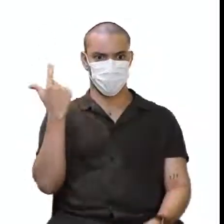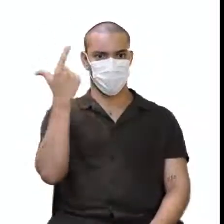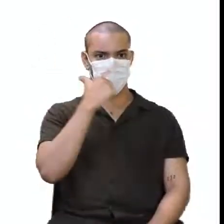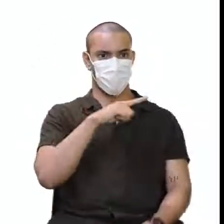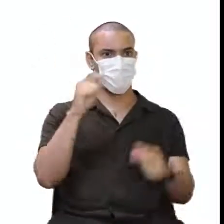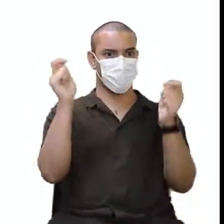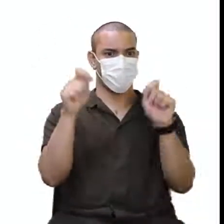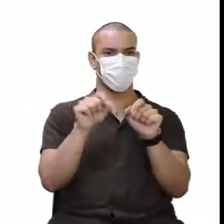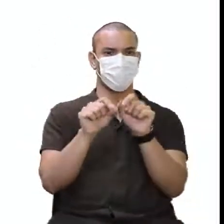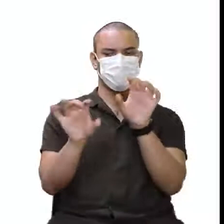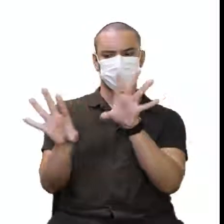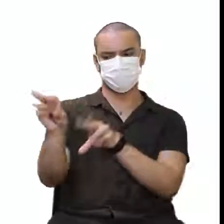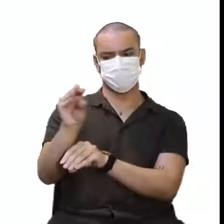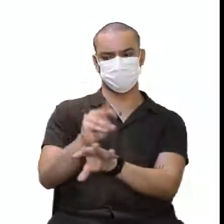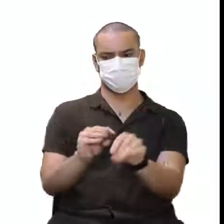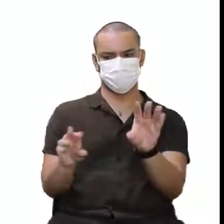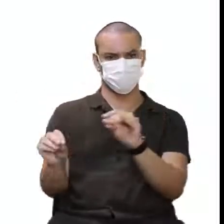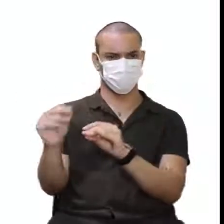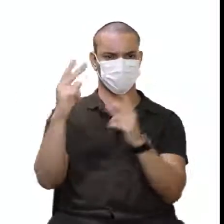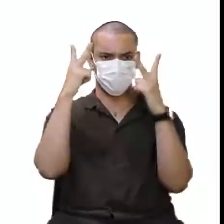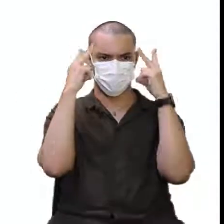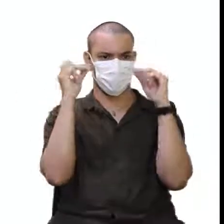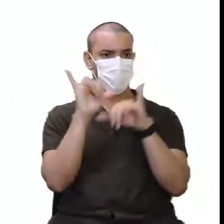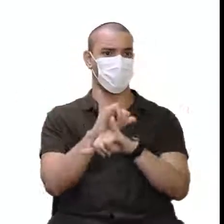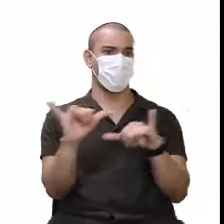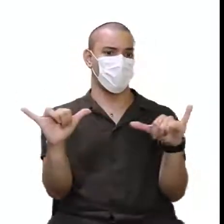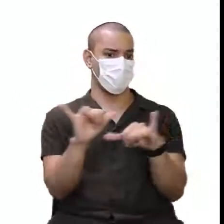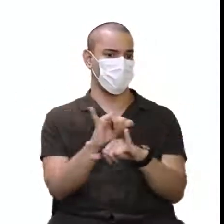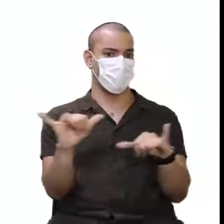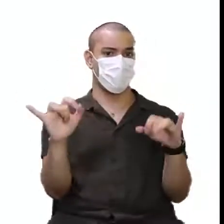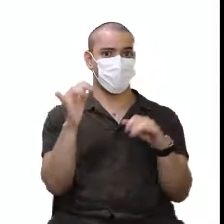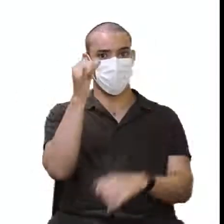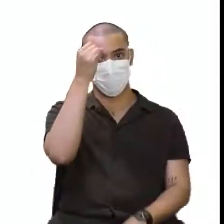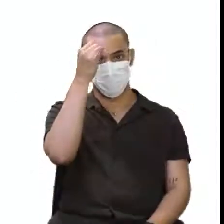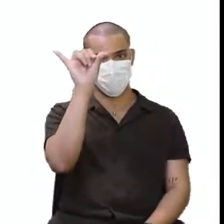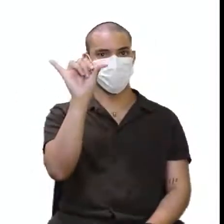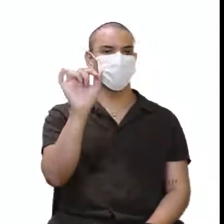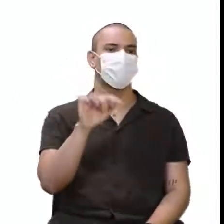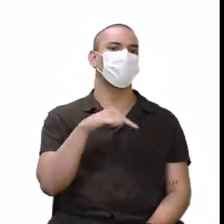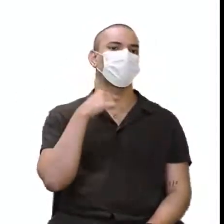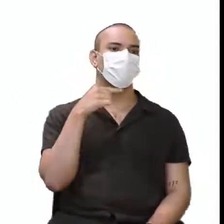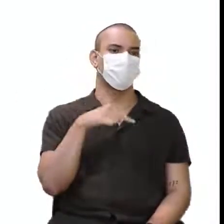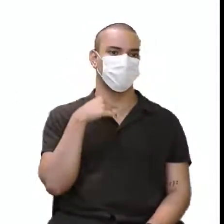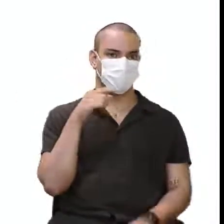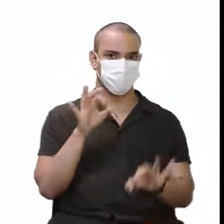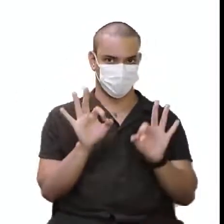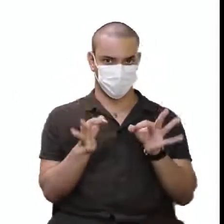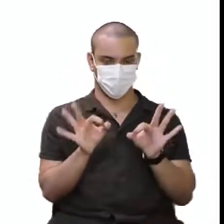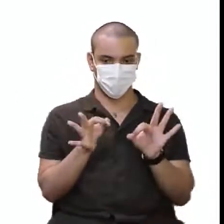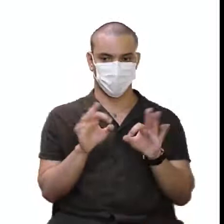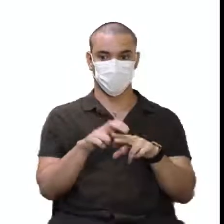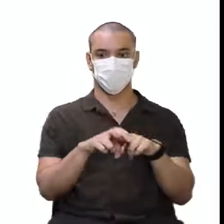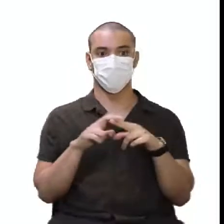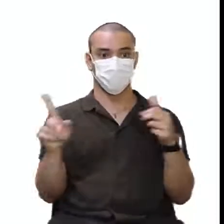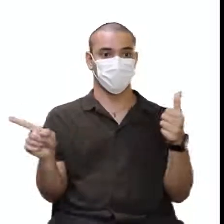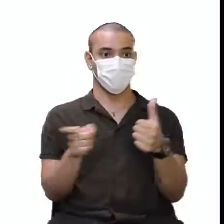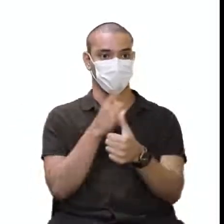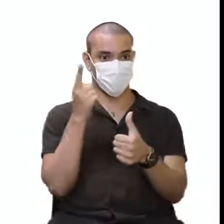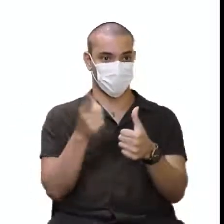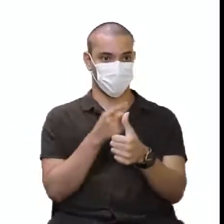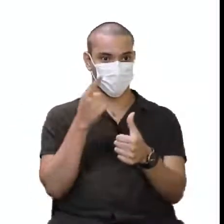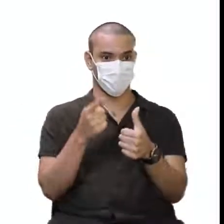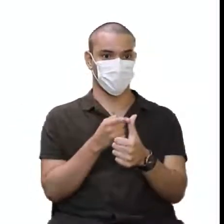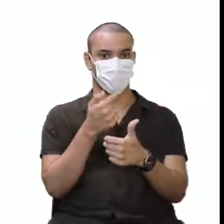fazer essa manipulação tranquilamente, sem deixar dúvidas, tá bom? Então, a primeira coisa